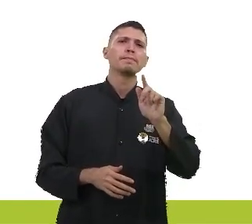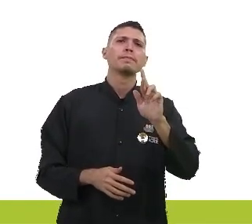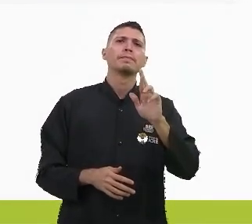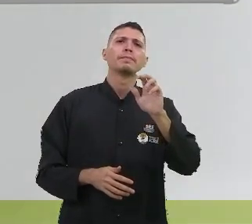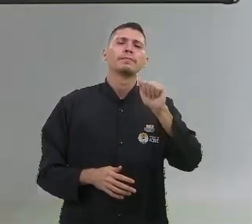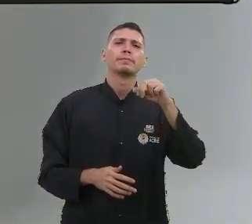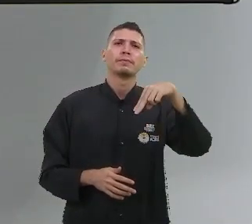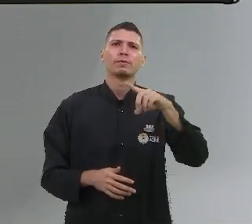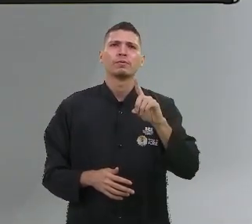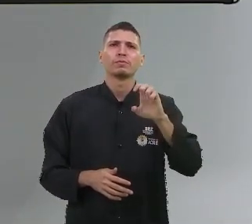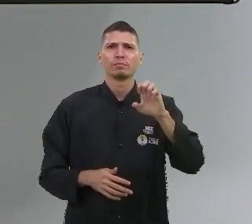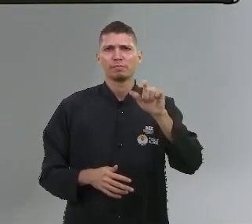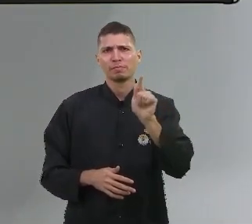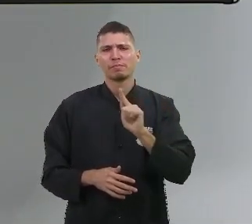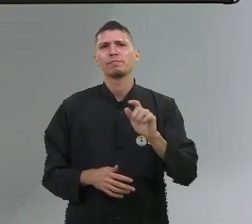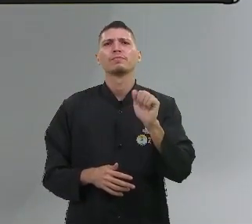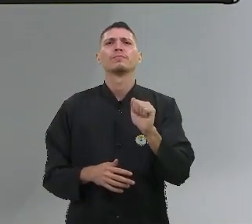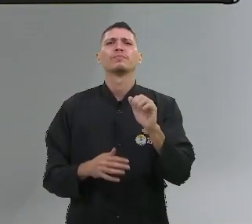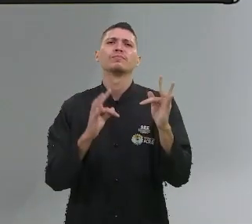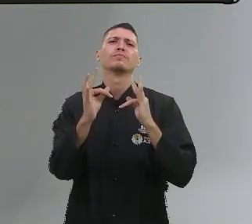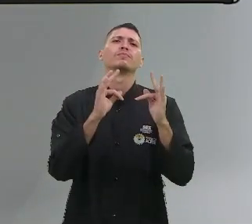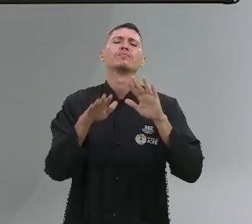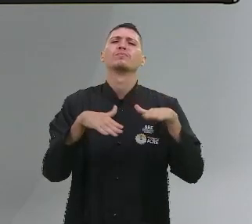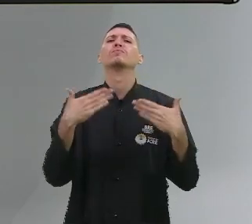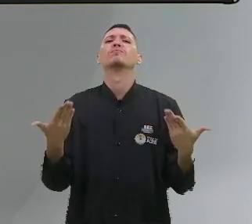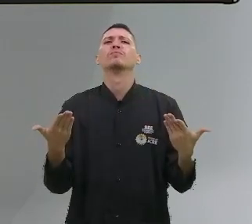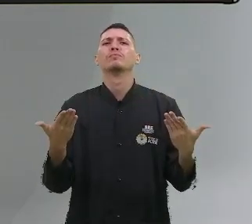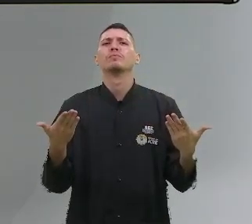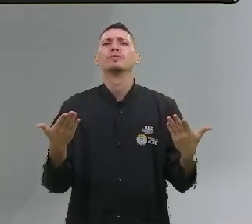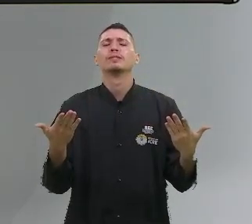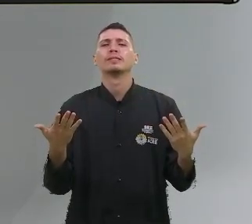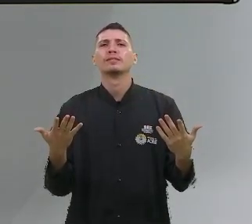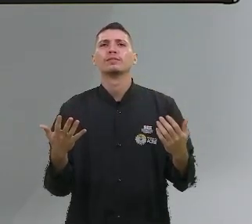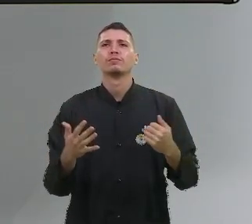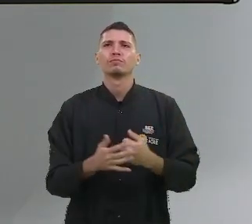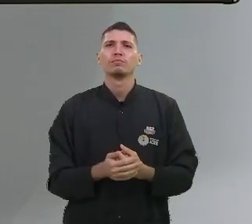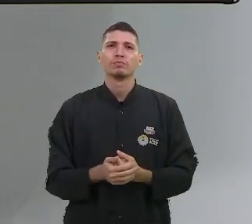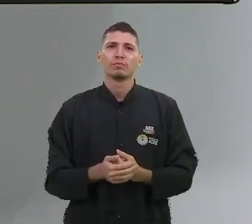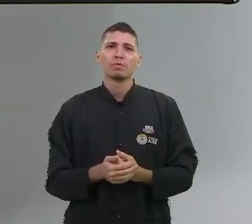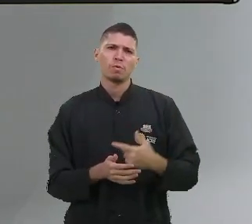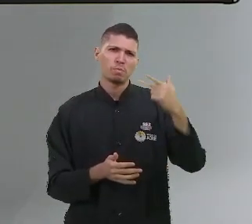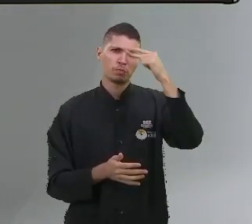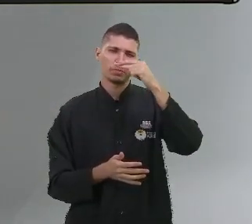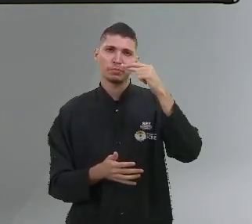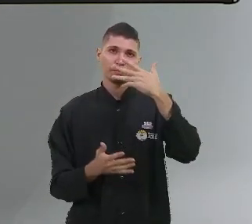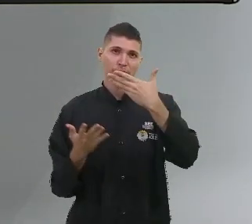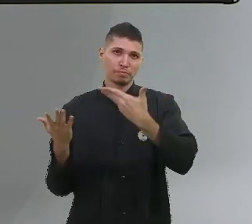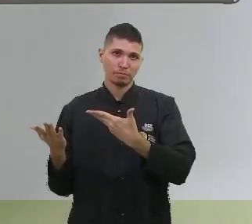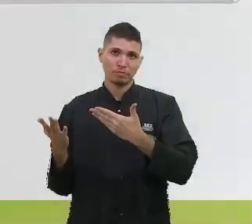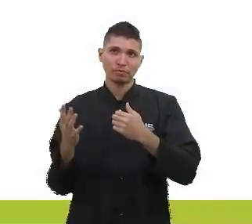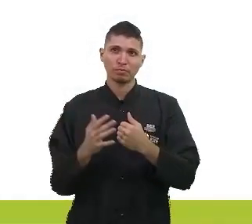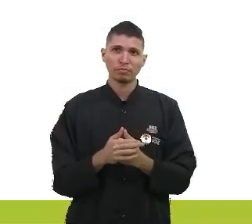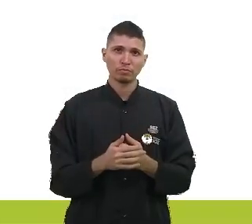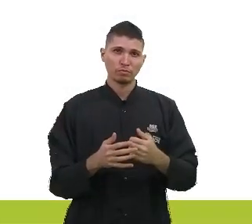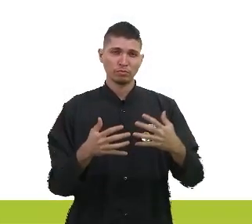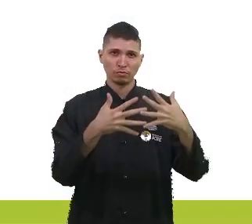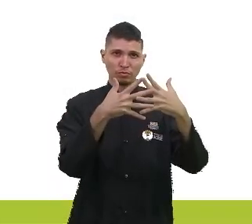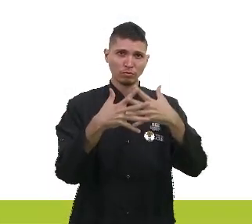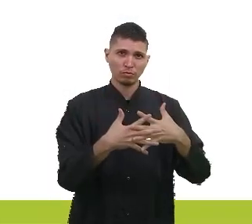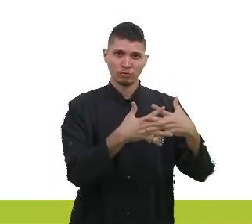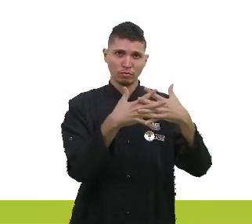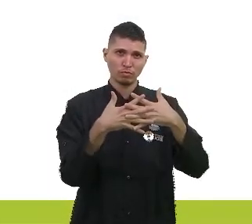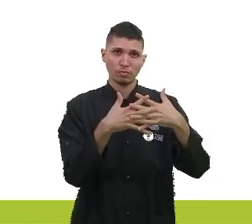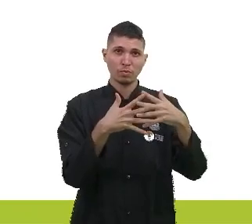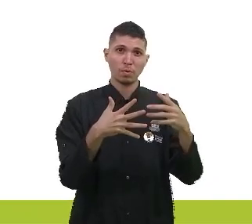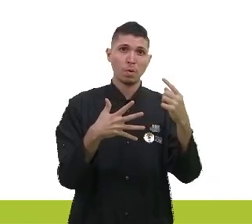temos aí nessas duas imagens, né? Observem aqui que eu tenho um caminhão. Olha, observem os pneus aqui,